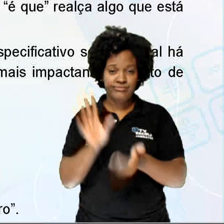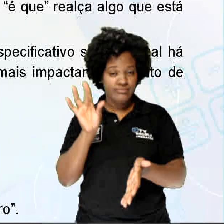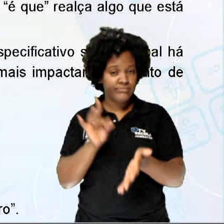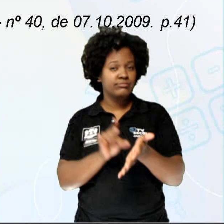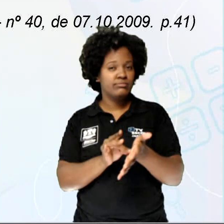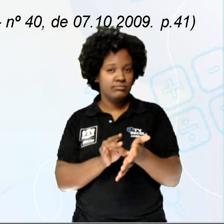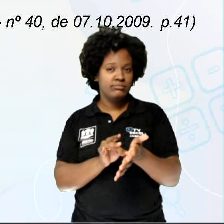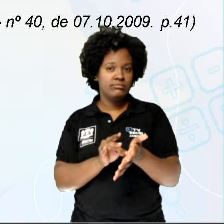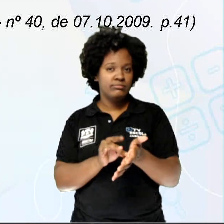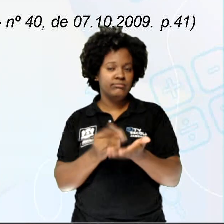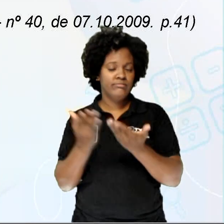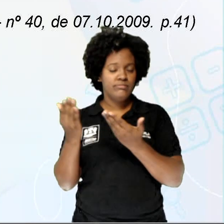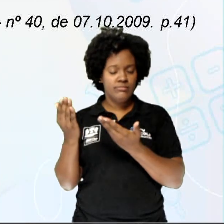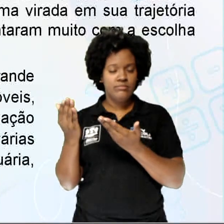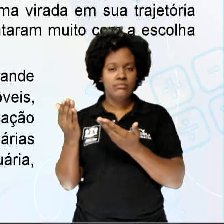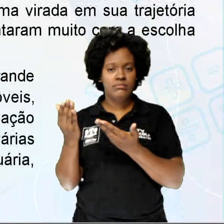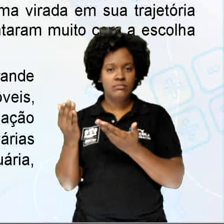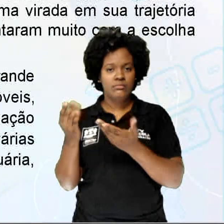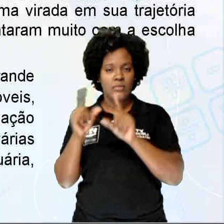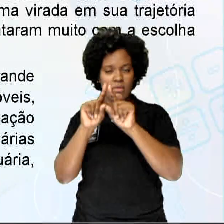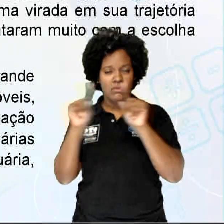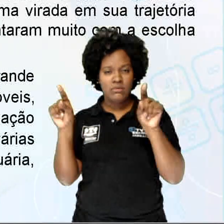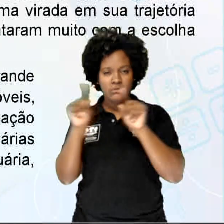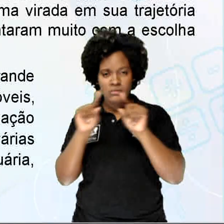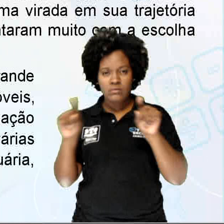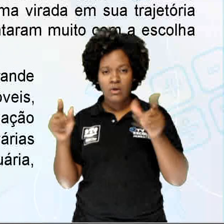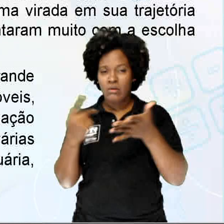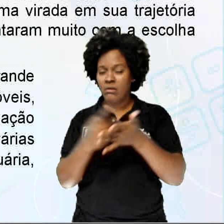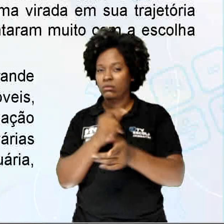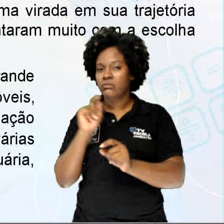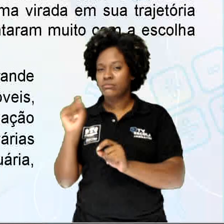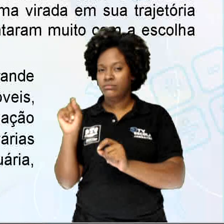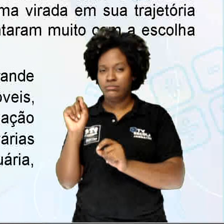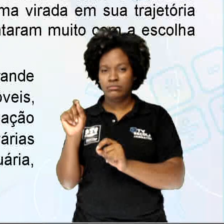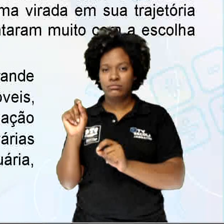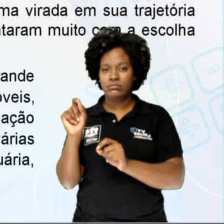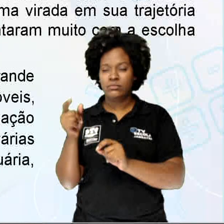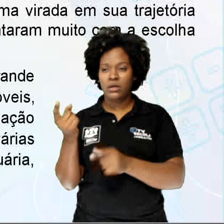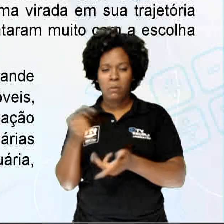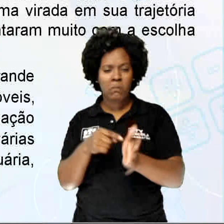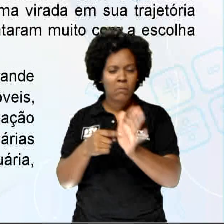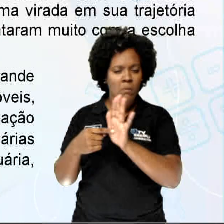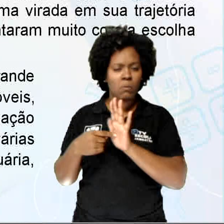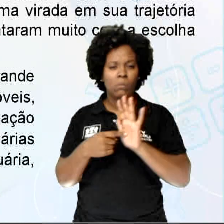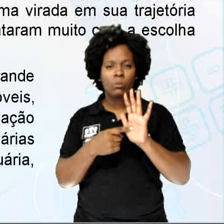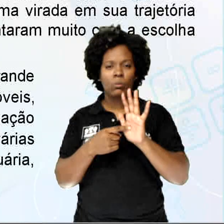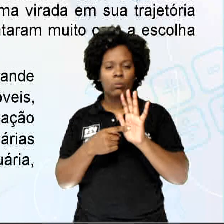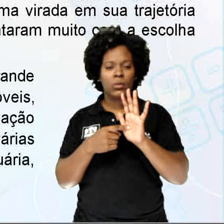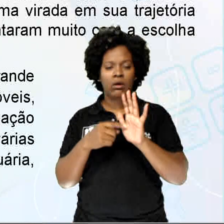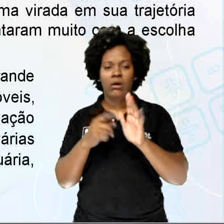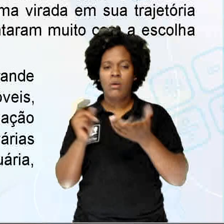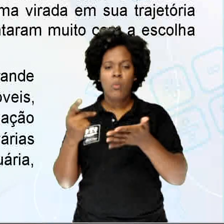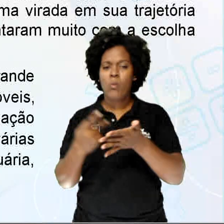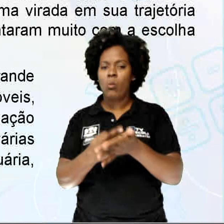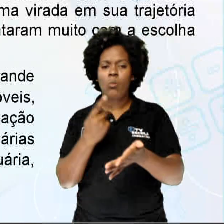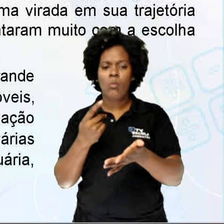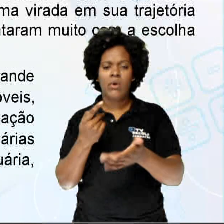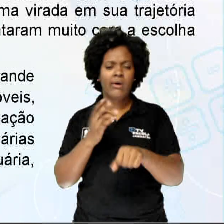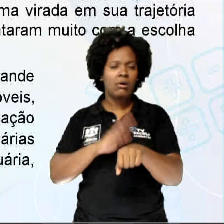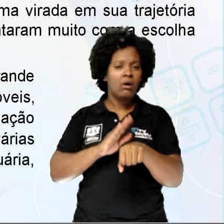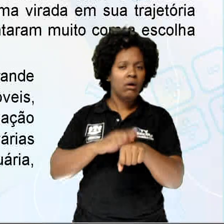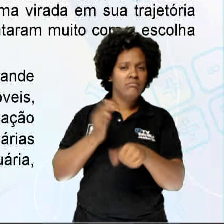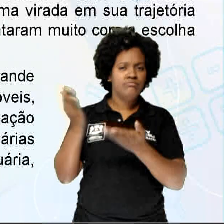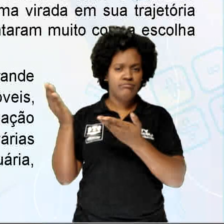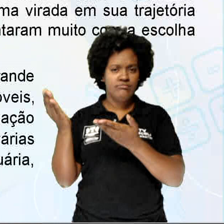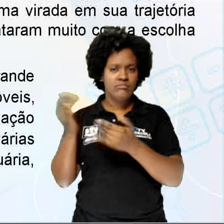pessoal, essa frase, né, nessa situação, ela vai trazer à tona qual é a situação do Rio naquele momento. Não